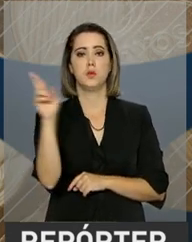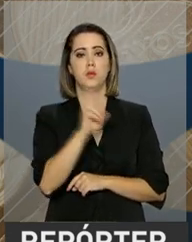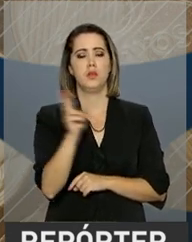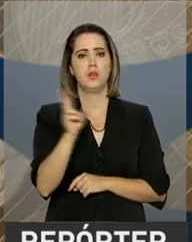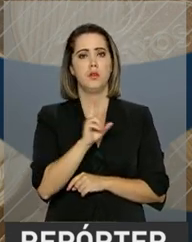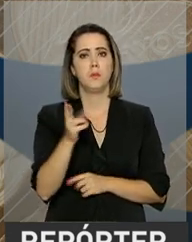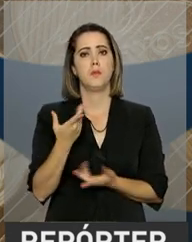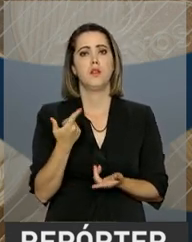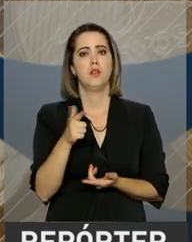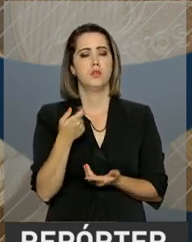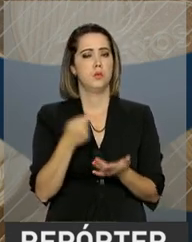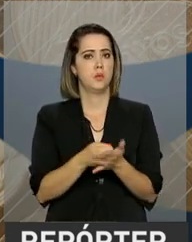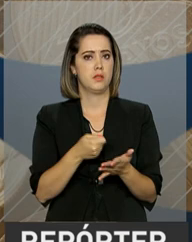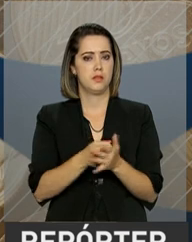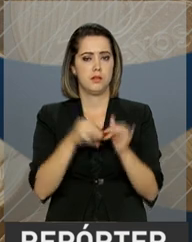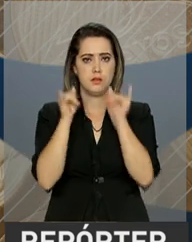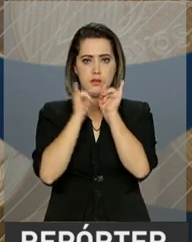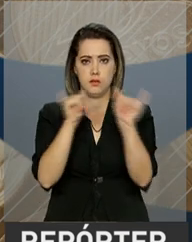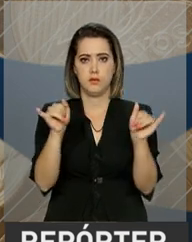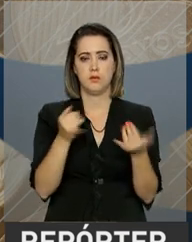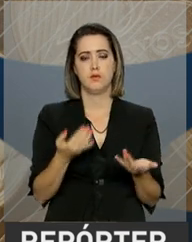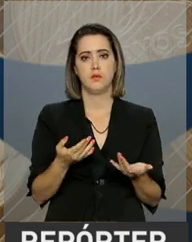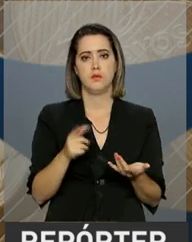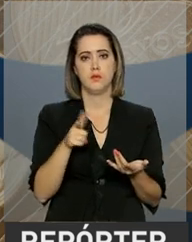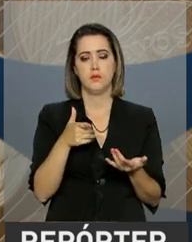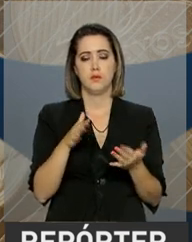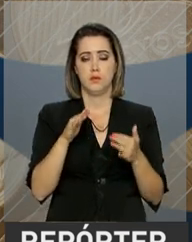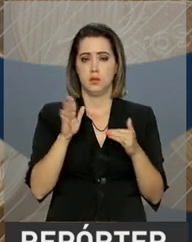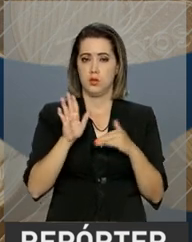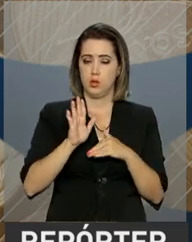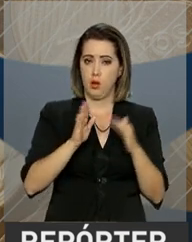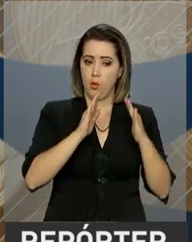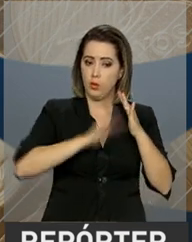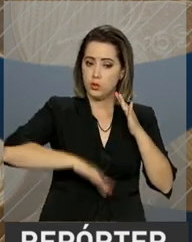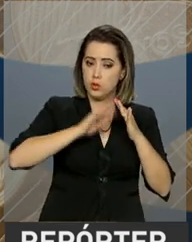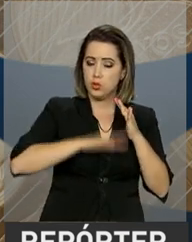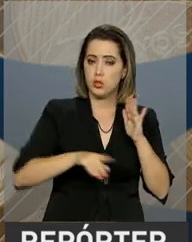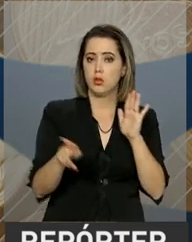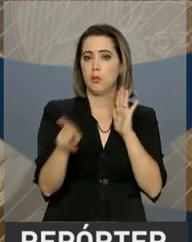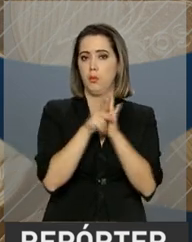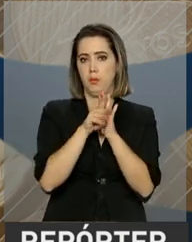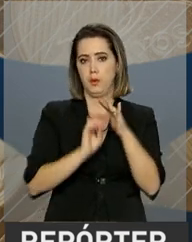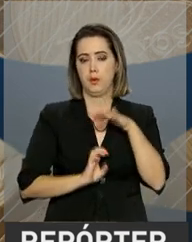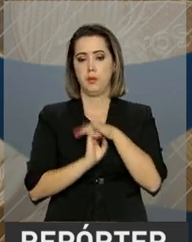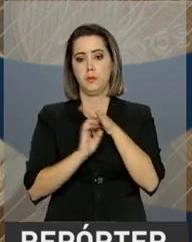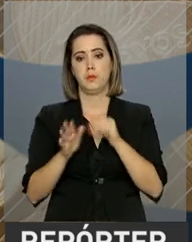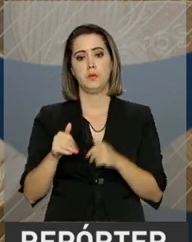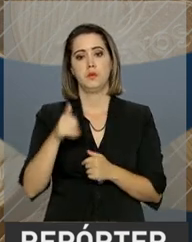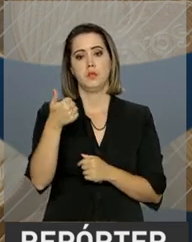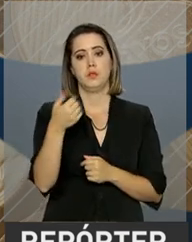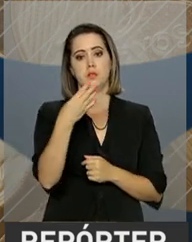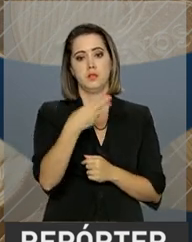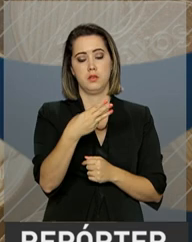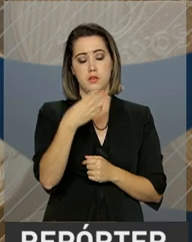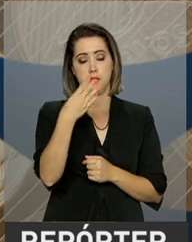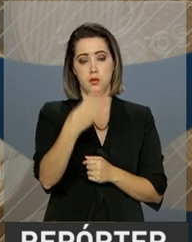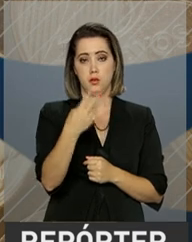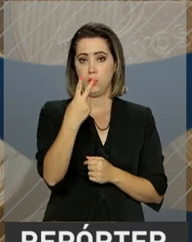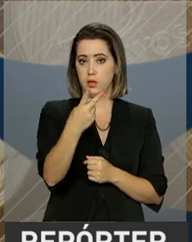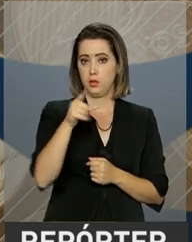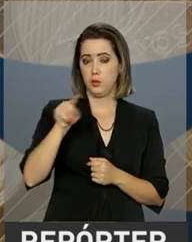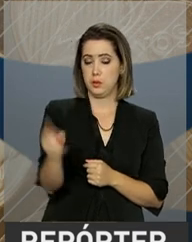rendimentos não tributáveis ou descontados na fonte, acima de R$ 142.000 de lucro em